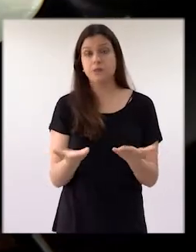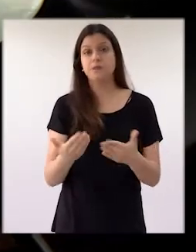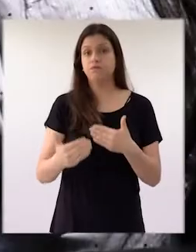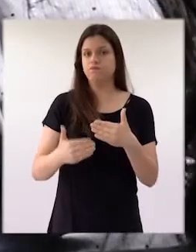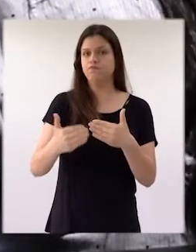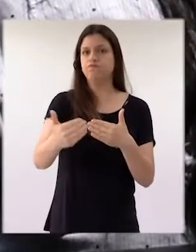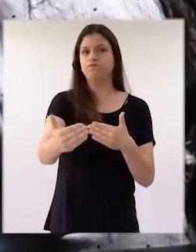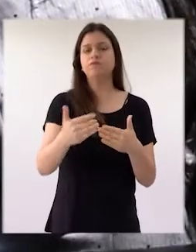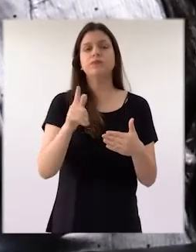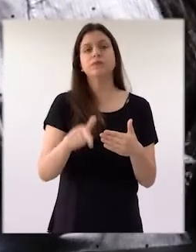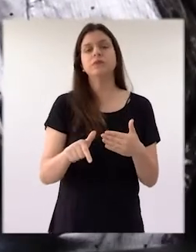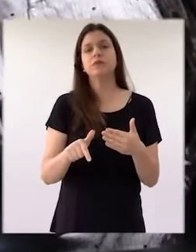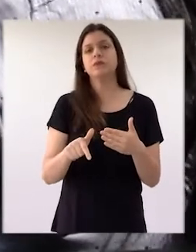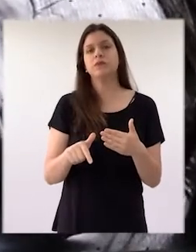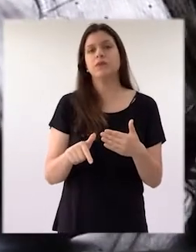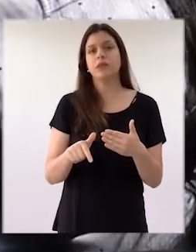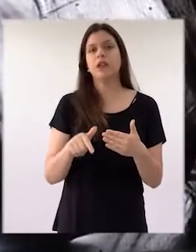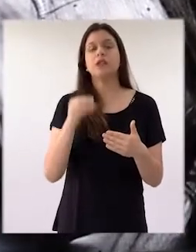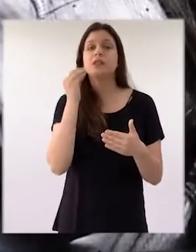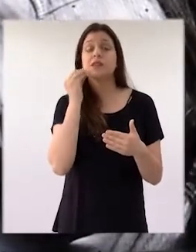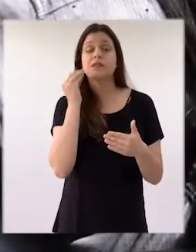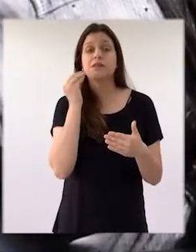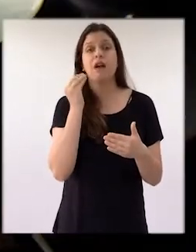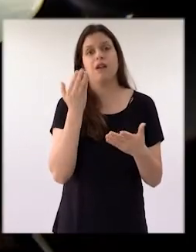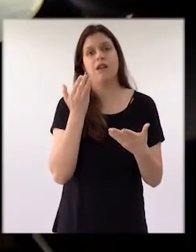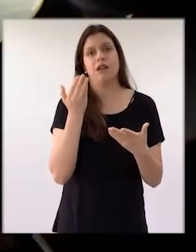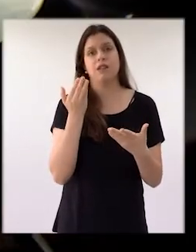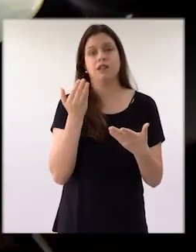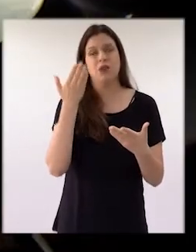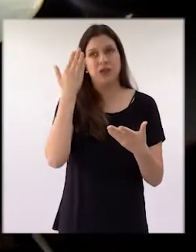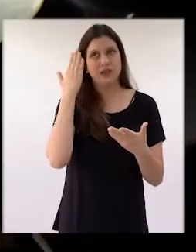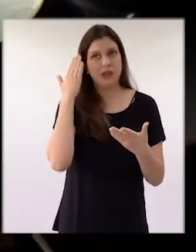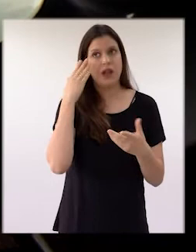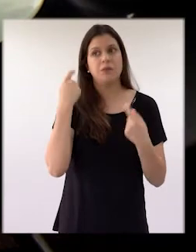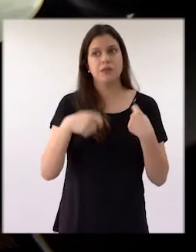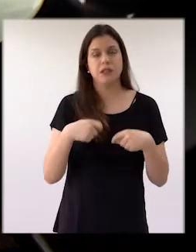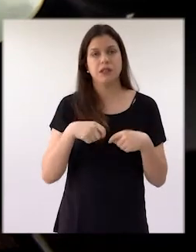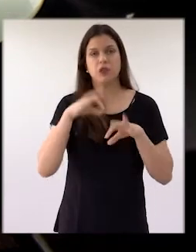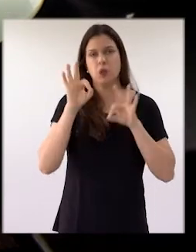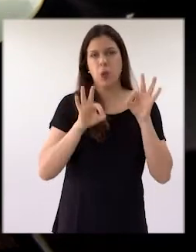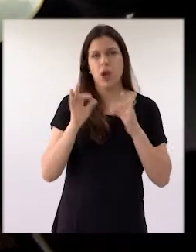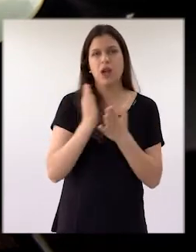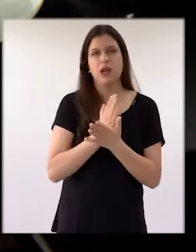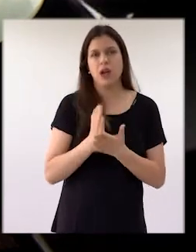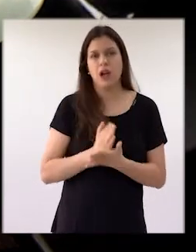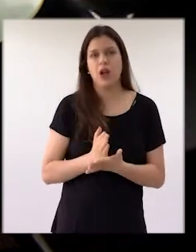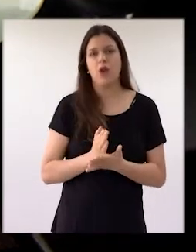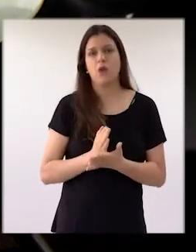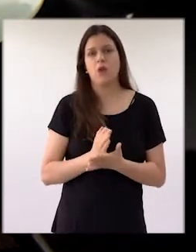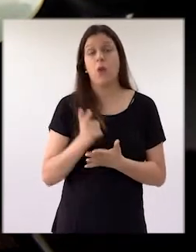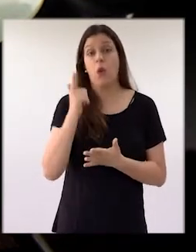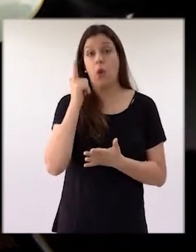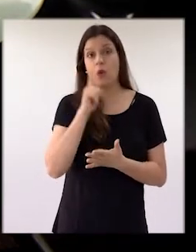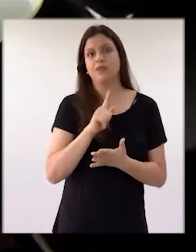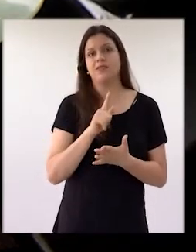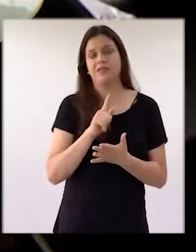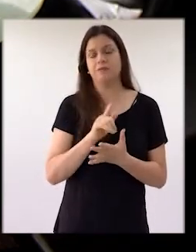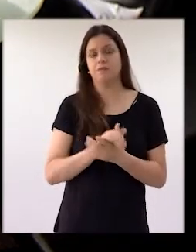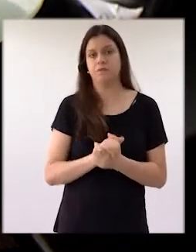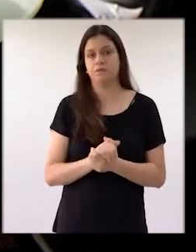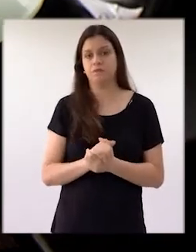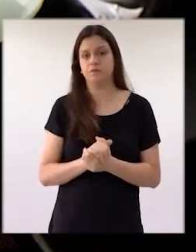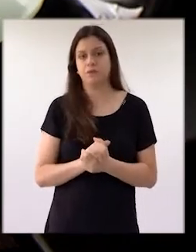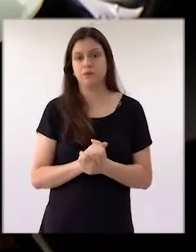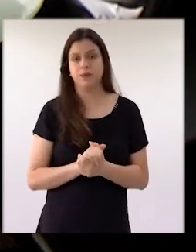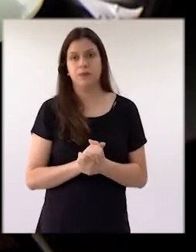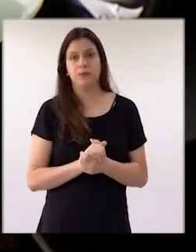primeiro estudo, né, que eu vou desenvolver mais para frente, mas esse primeiro ensaio é realmente testá-los. Então, eu sei que eu tenho que ajustar algumas coisas para que realmente ele